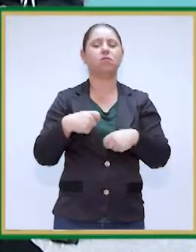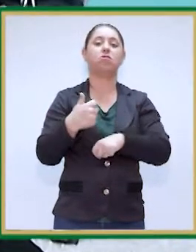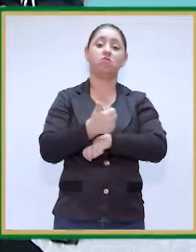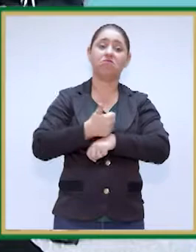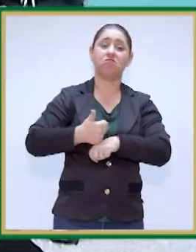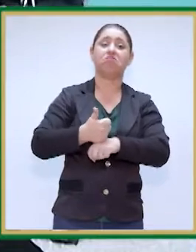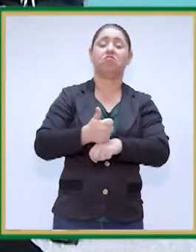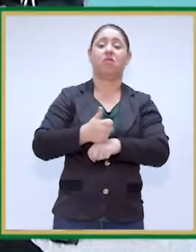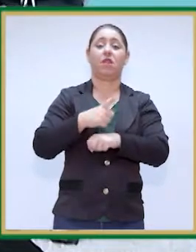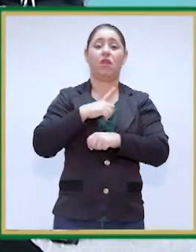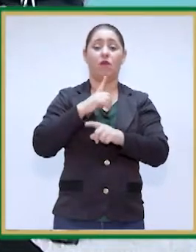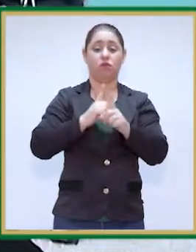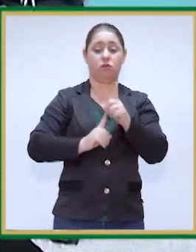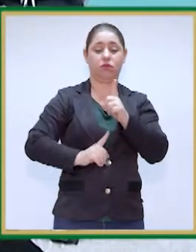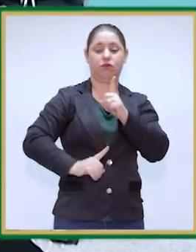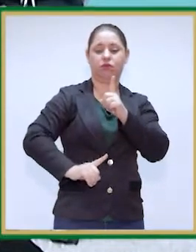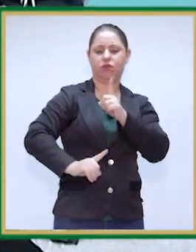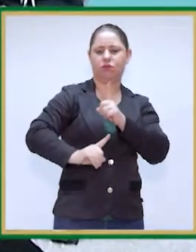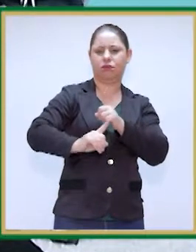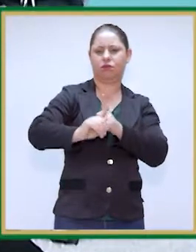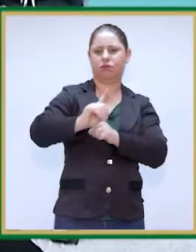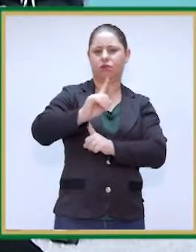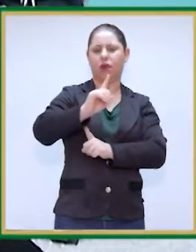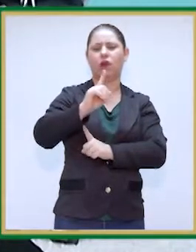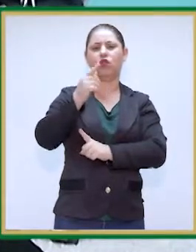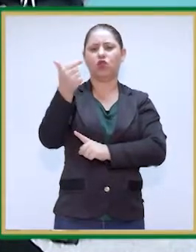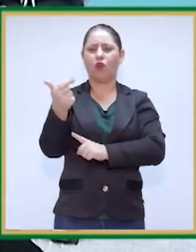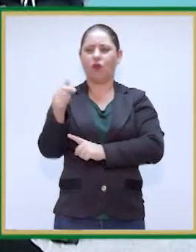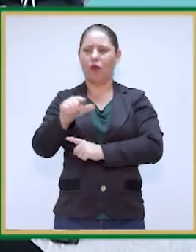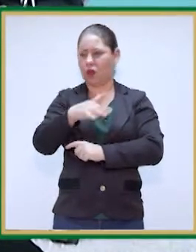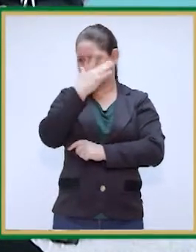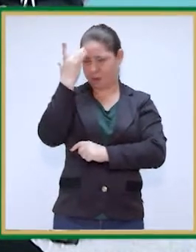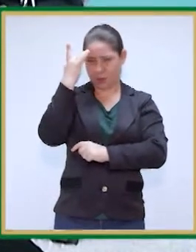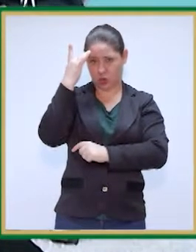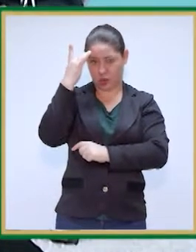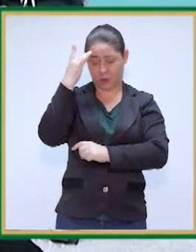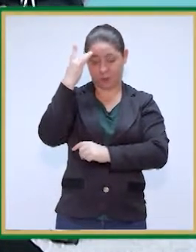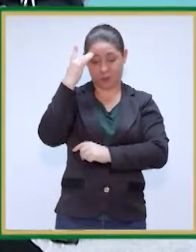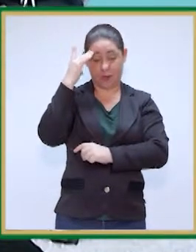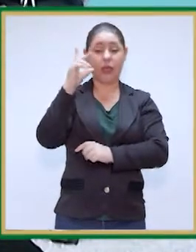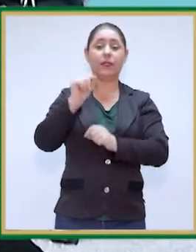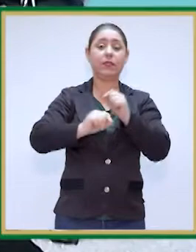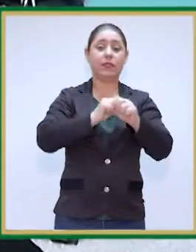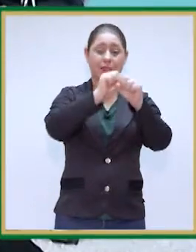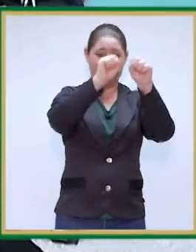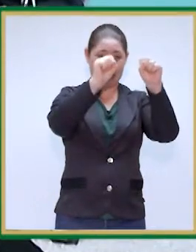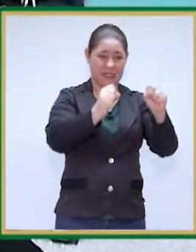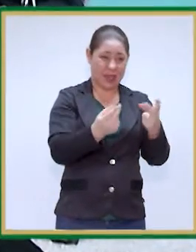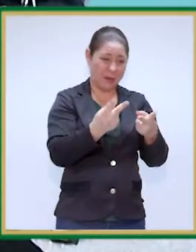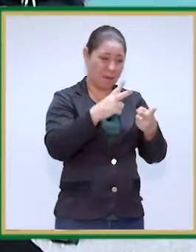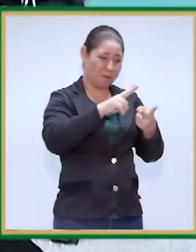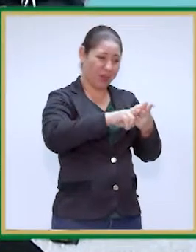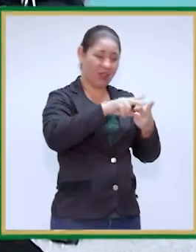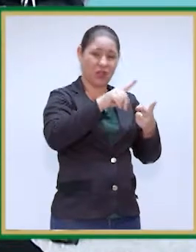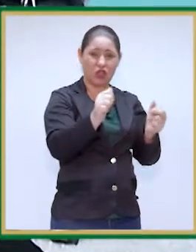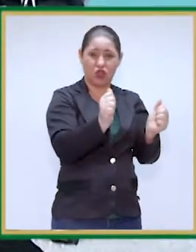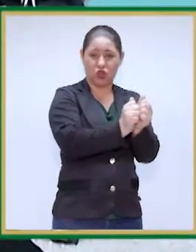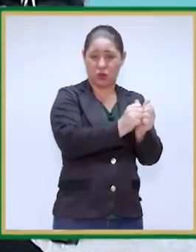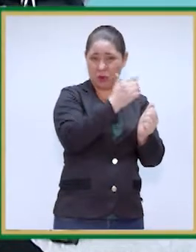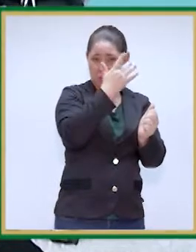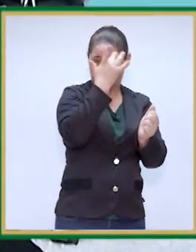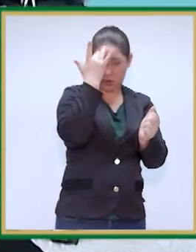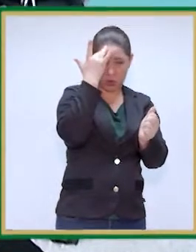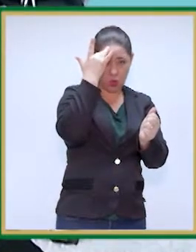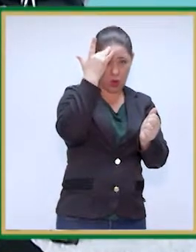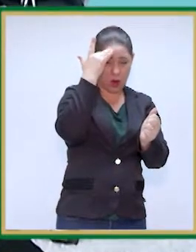exitosas, onde os índices de reincidência, ou seja, essas pessoas que foram retiradas do sistema